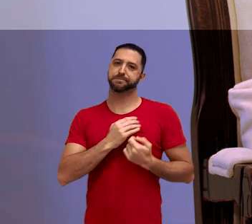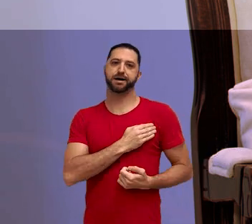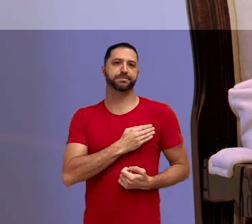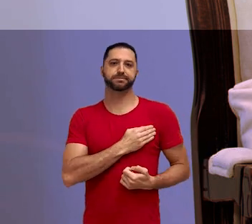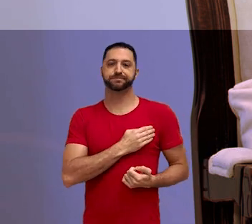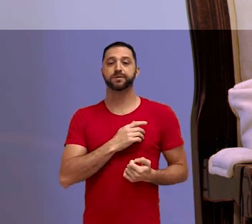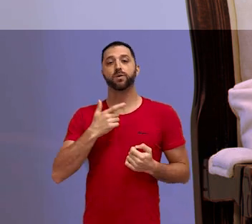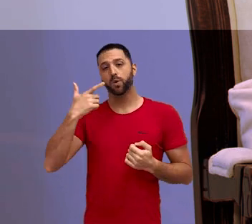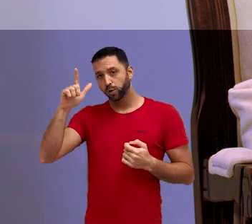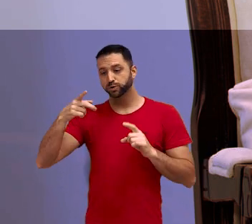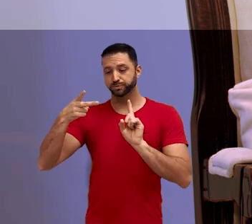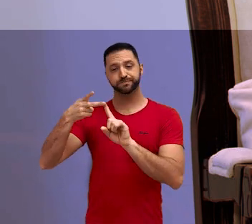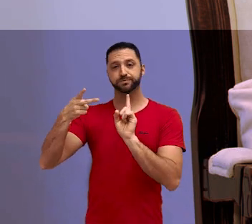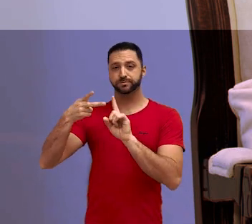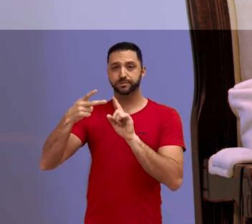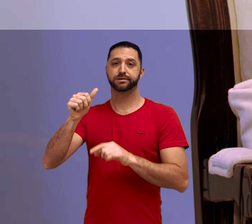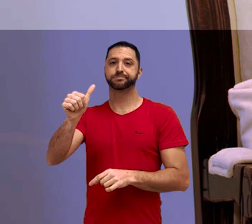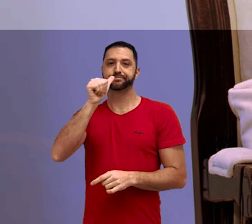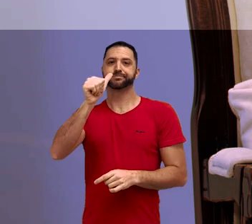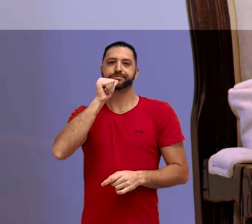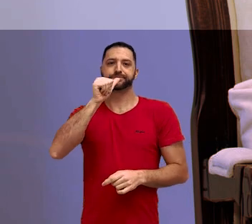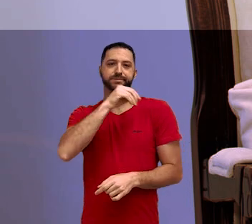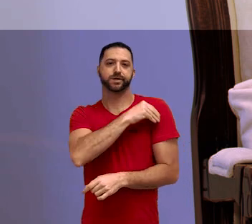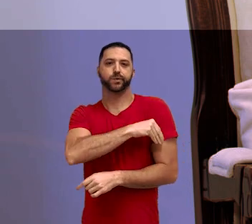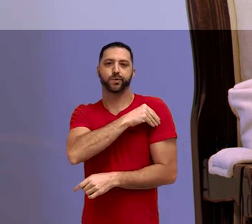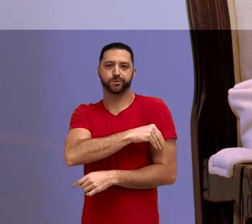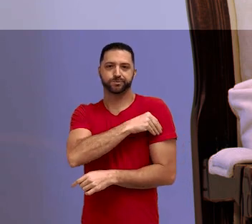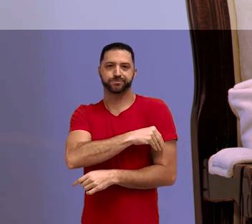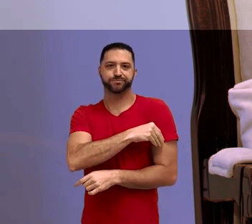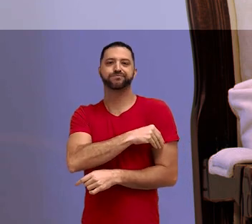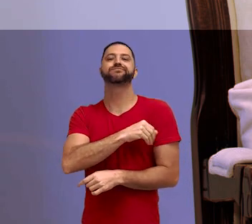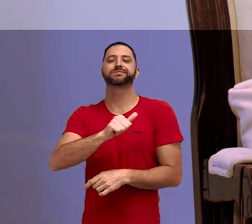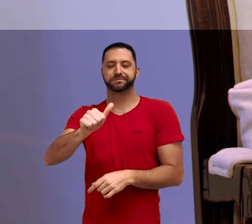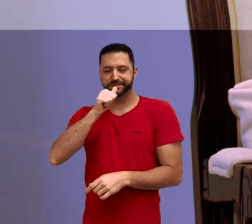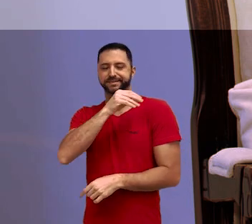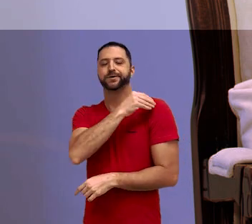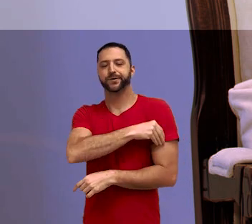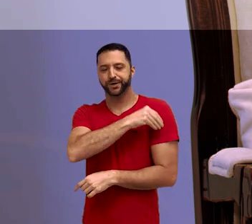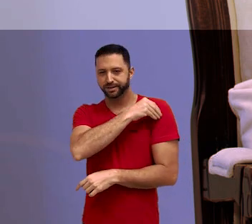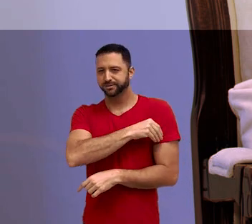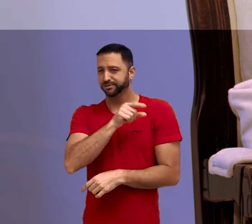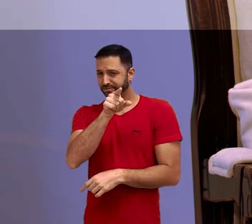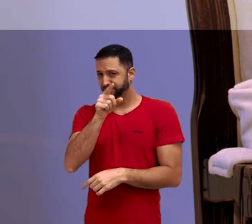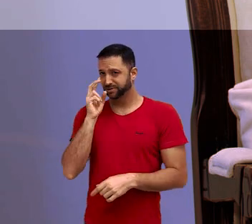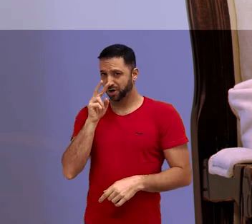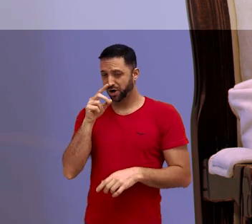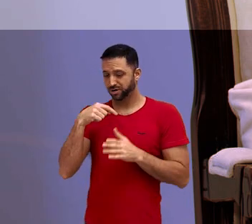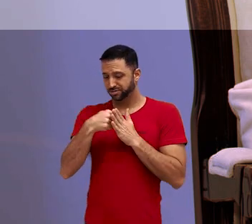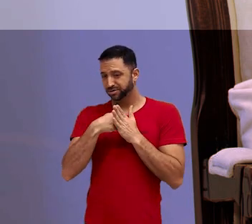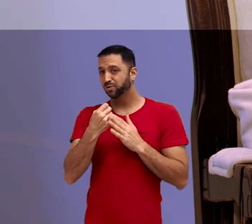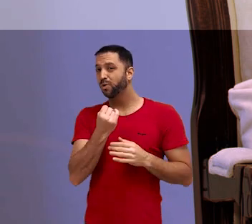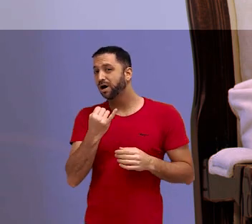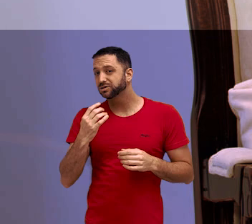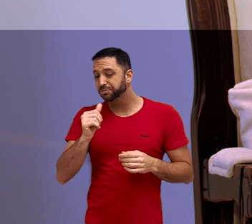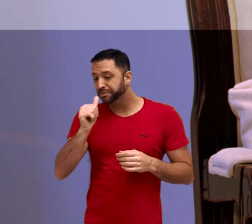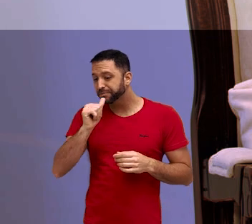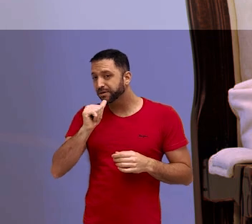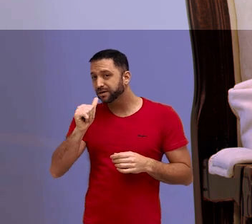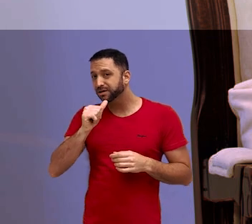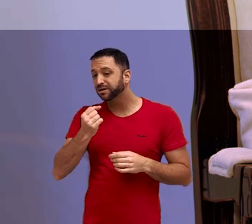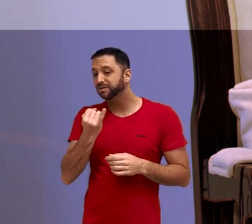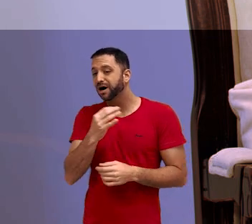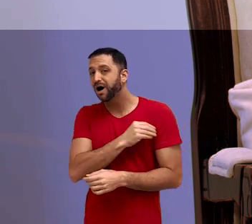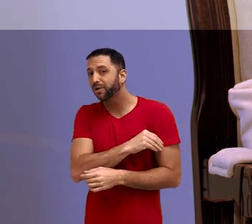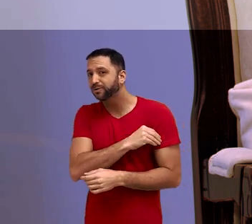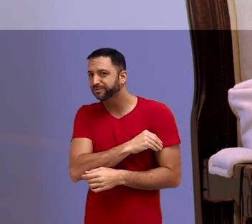carcinógenos. O álcool frequente aumenta risco para câncer de mama. Então, você tem que avaliar hoje